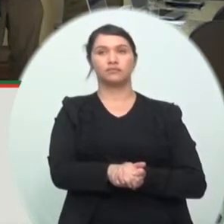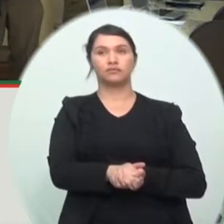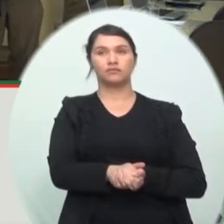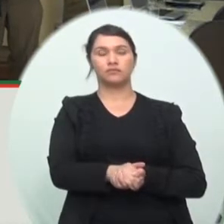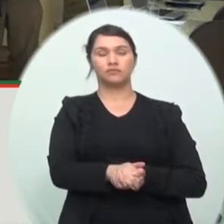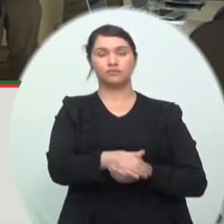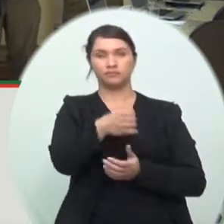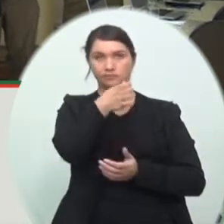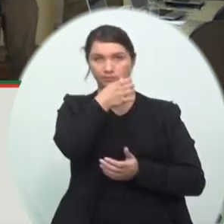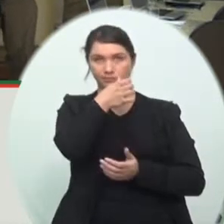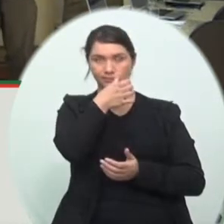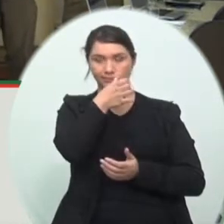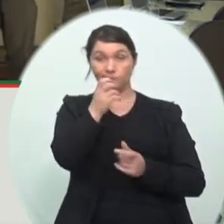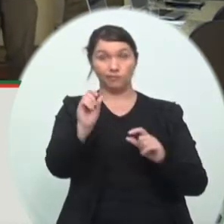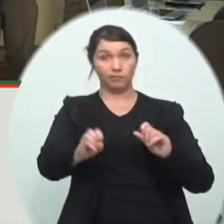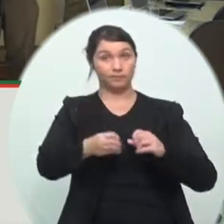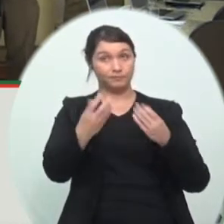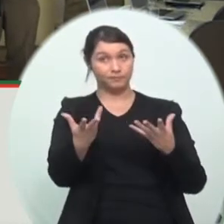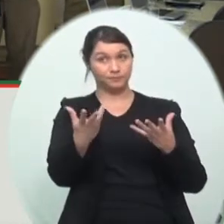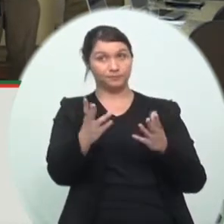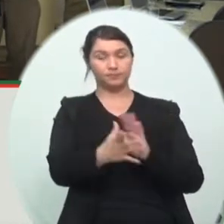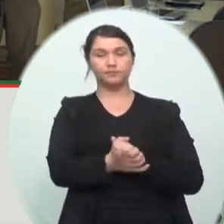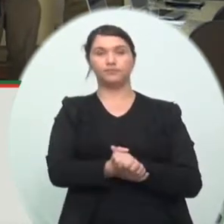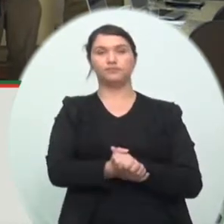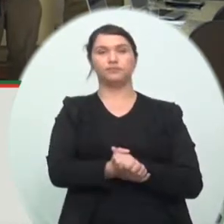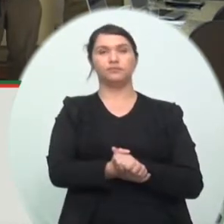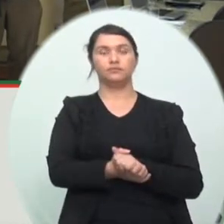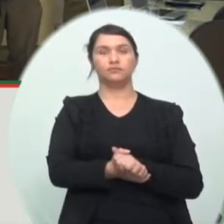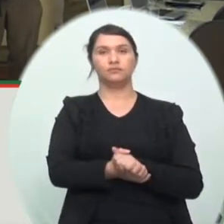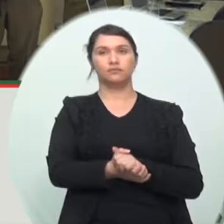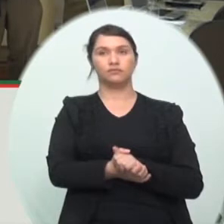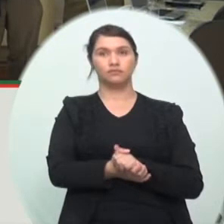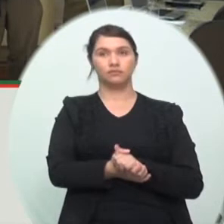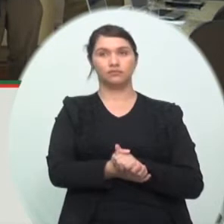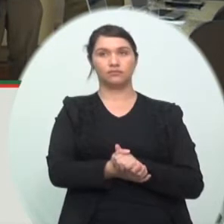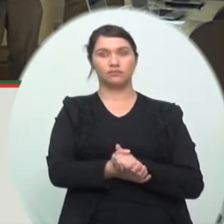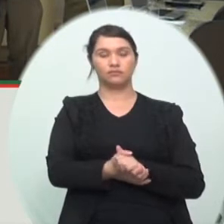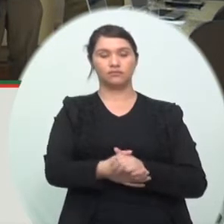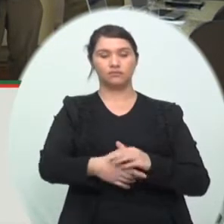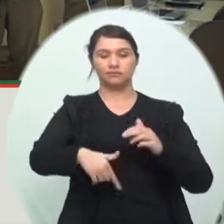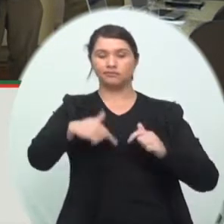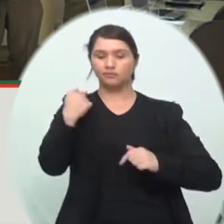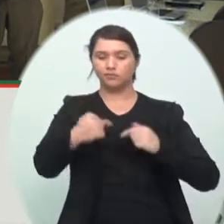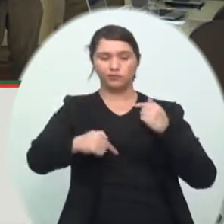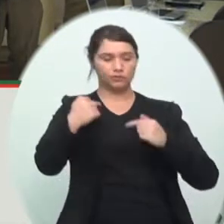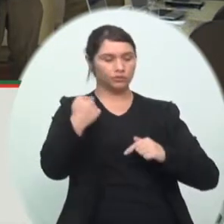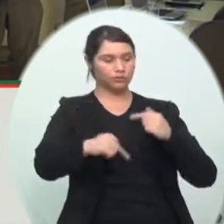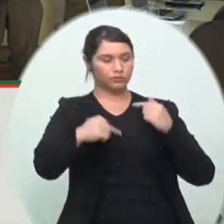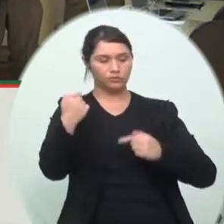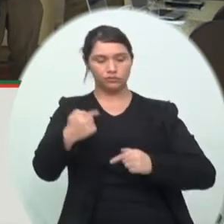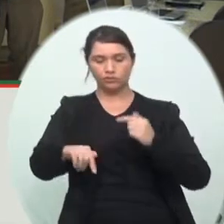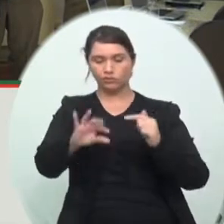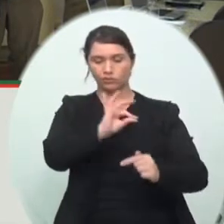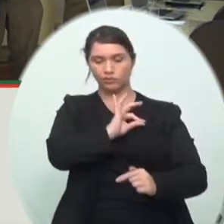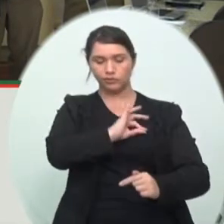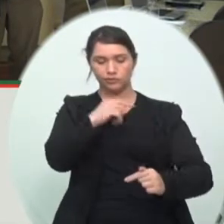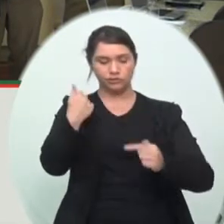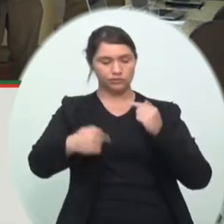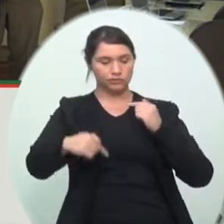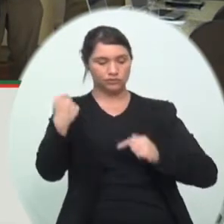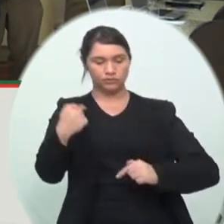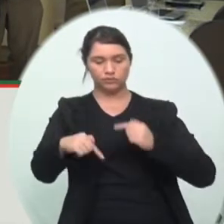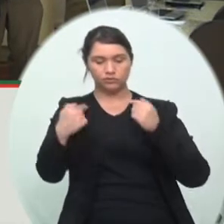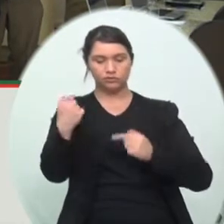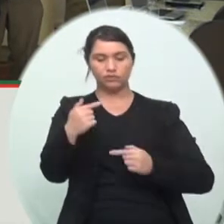mais interessante, ali nós começamos a discutir e falar de polícia, e